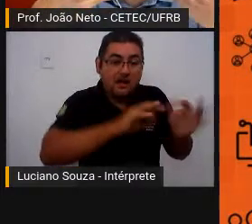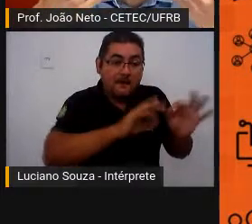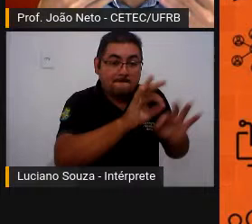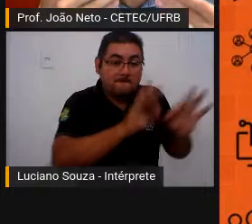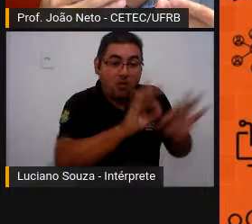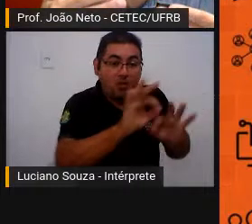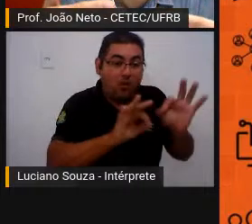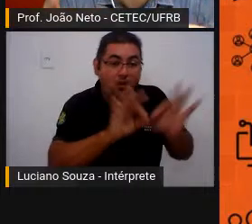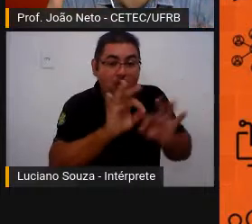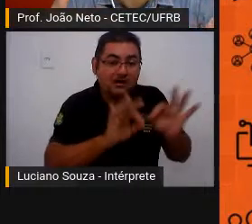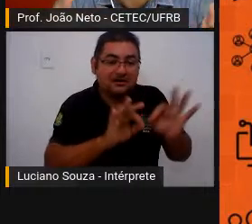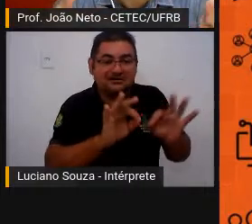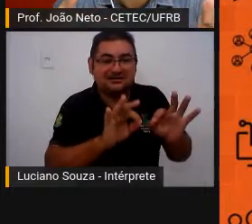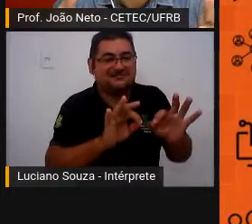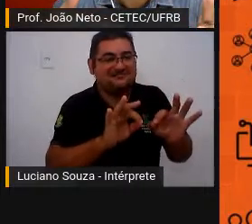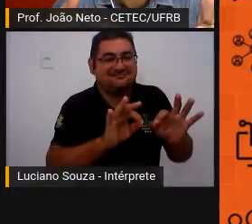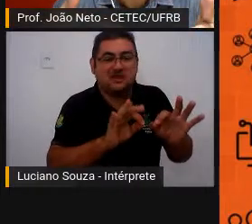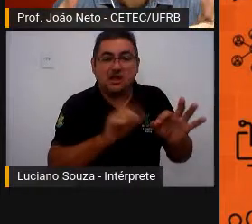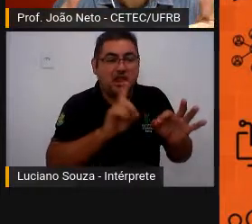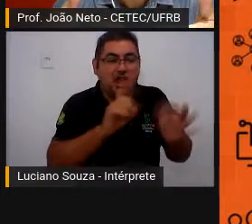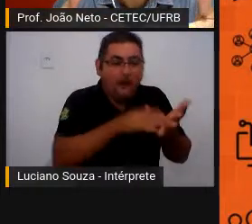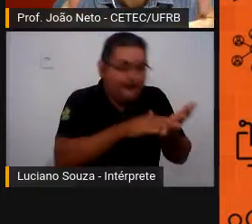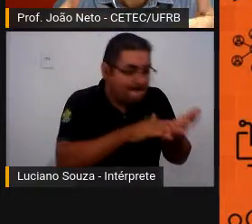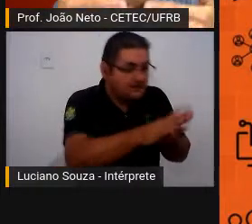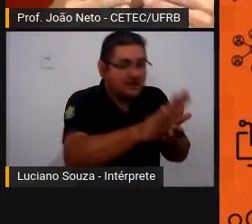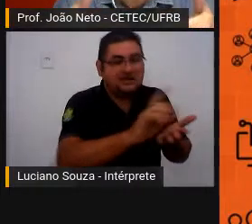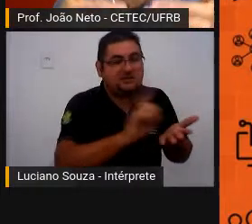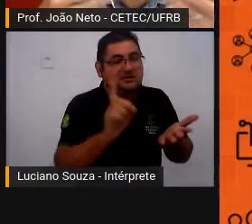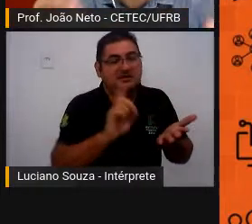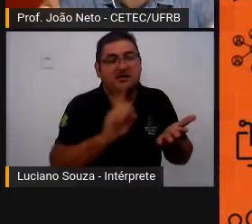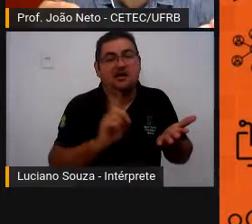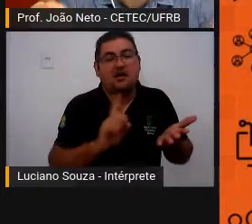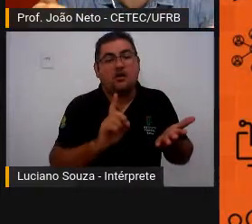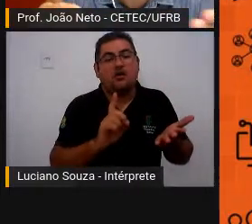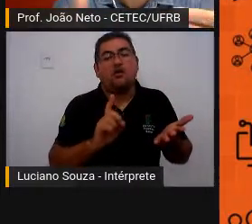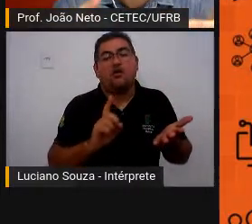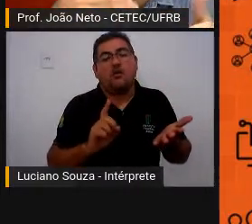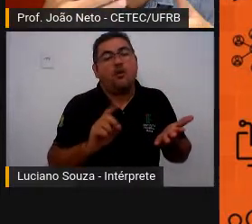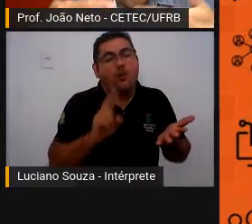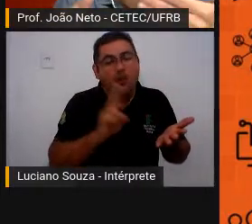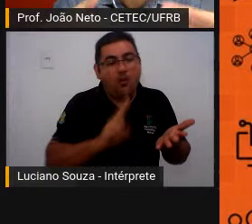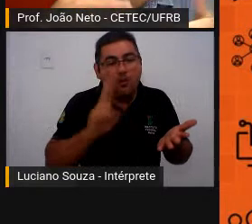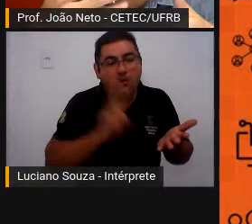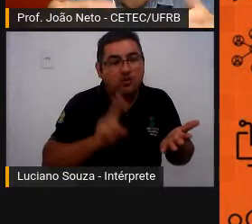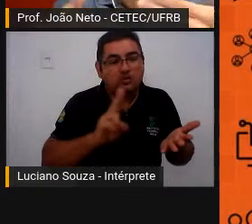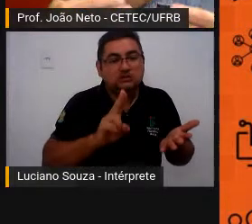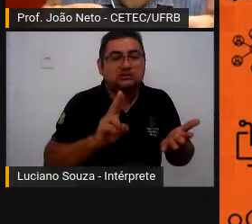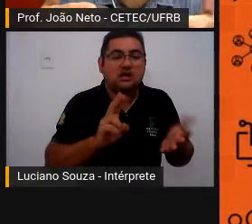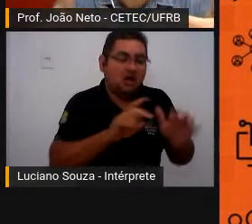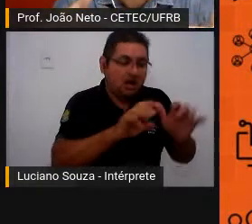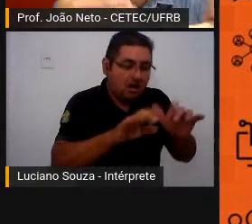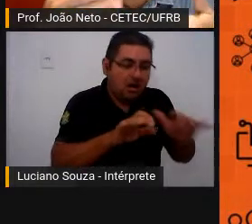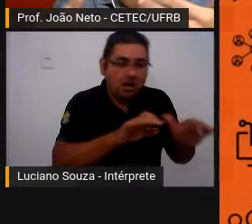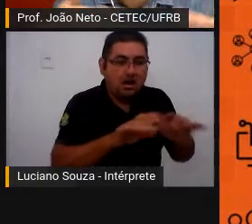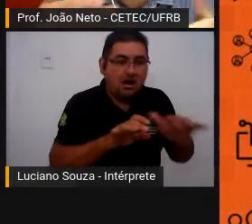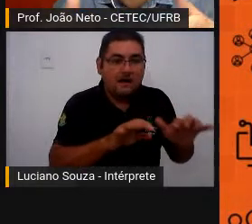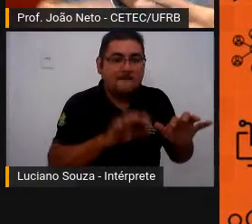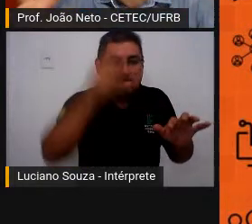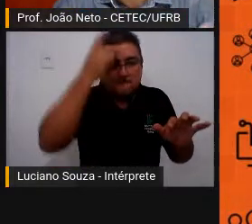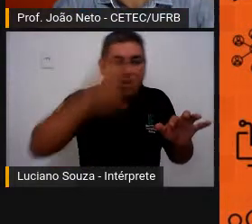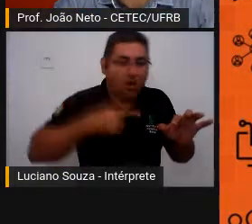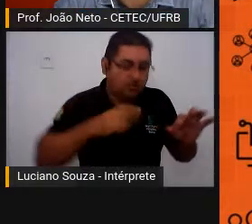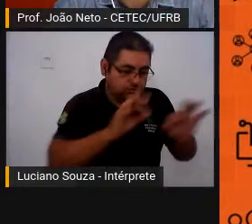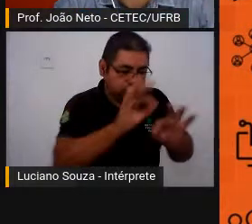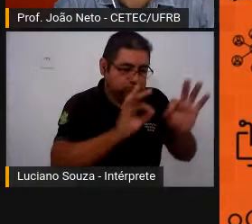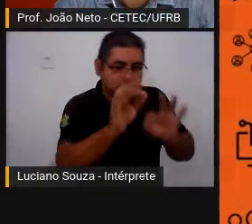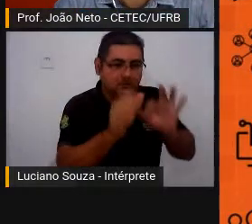você não não não tem uma um uso definitivo fixo você pode colocar vários textos para